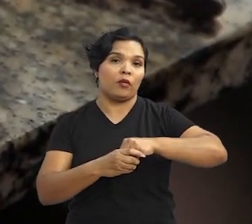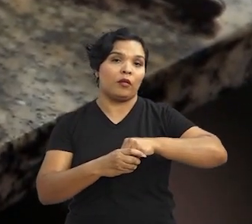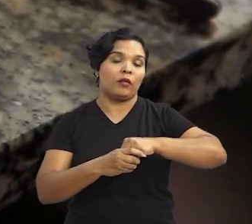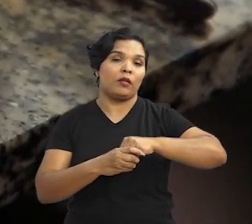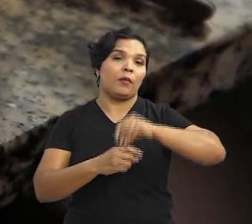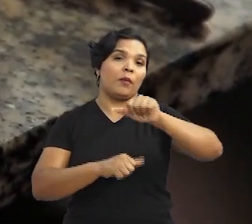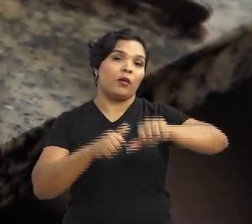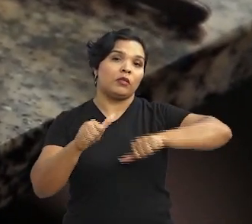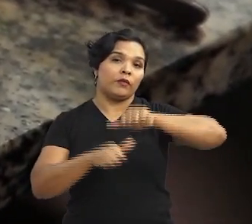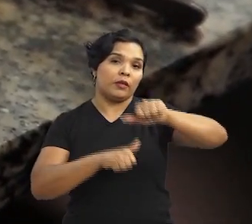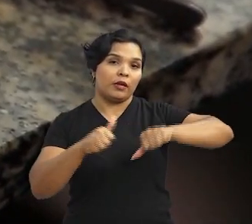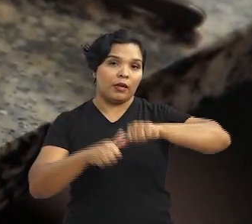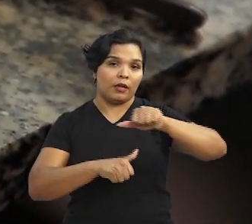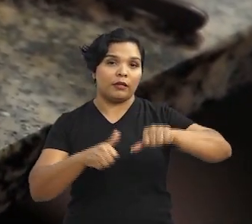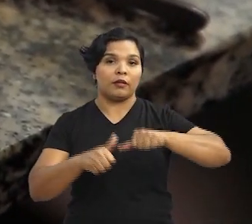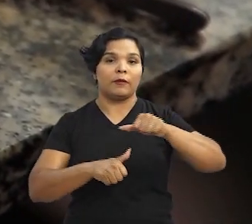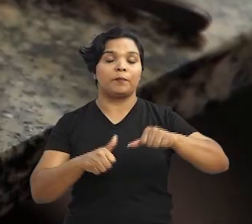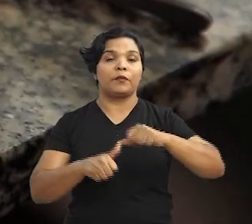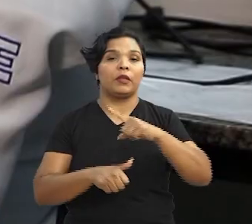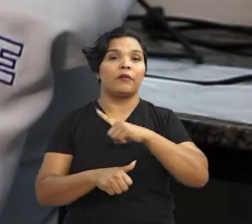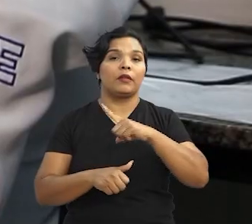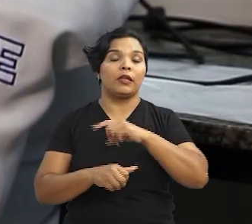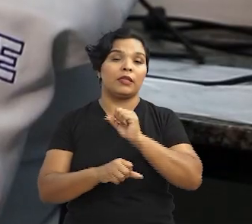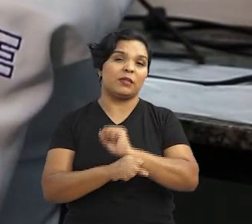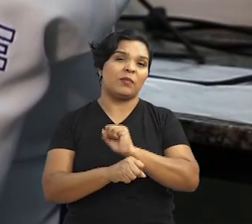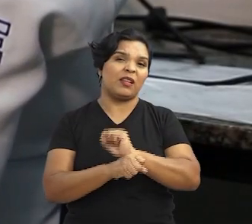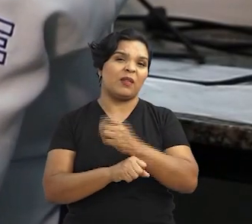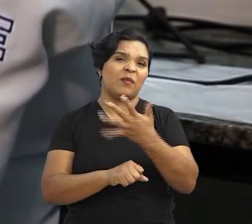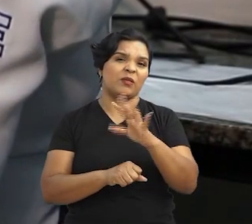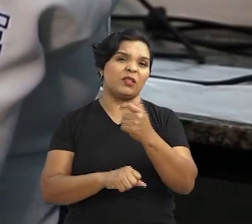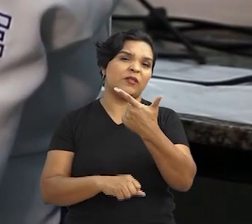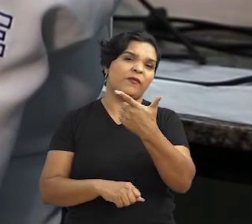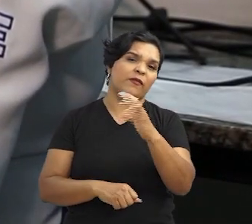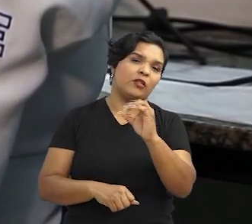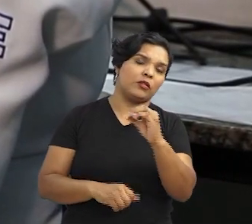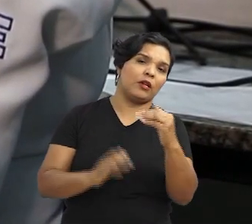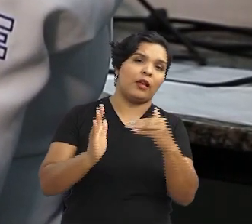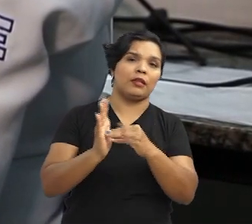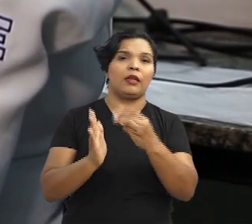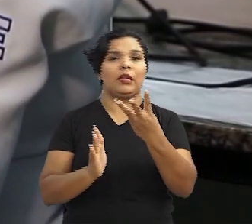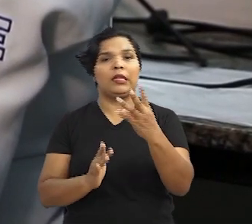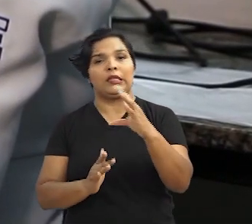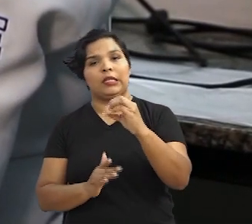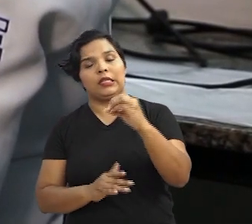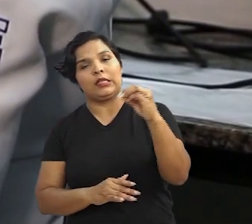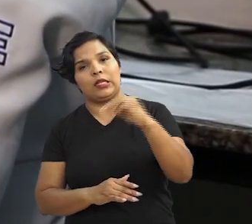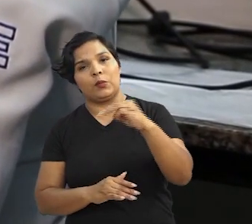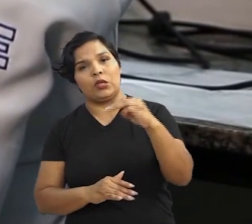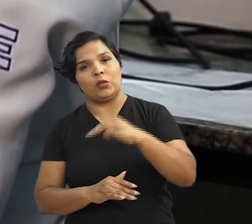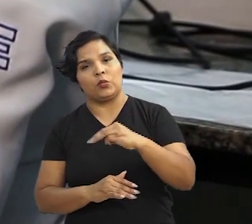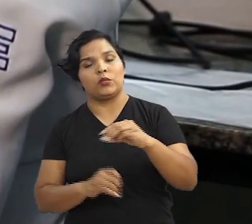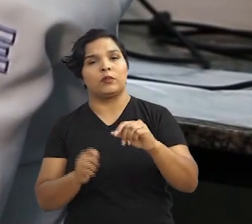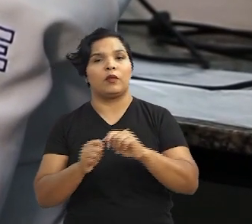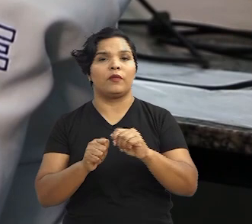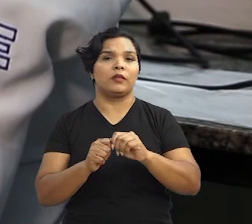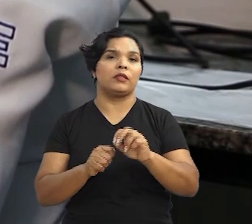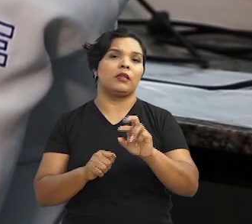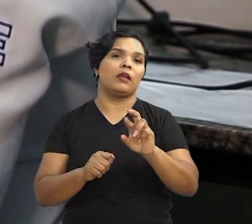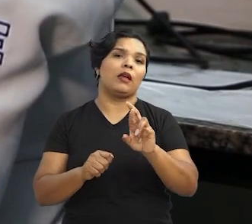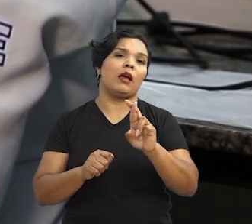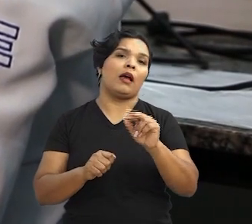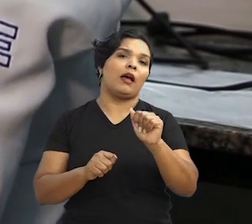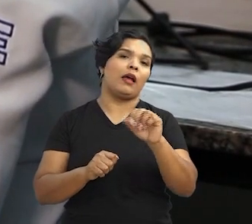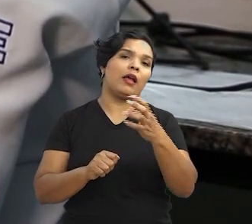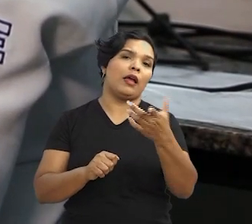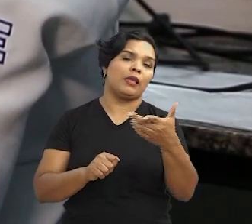aqui na parte modificada do eletrodo e a gente vai ter que esperar por volta de 20 a 30 minutos para poder fazer a